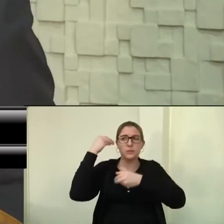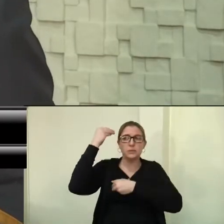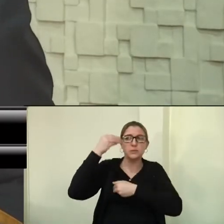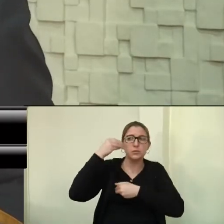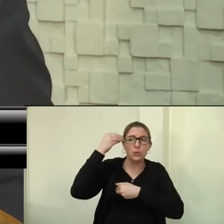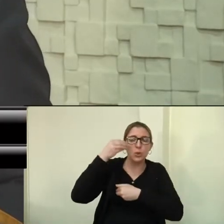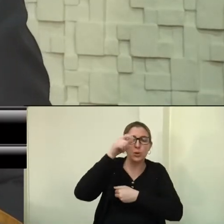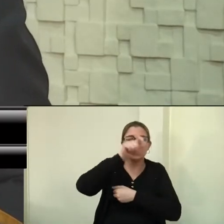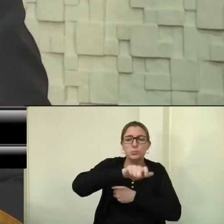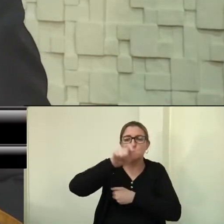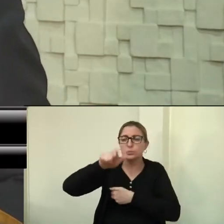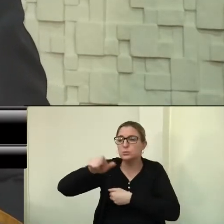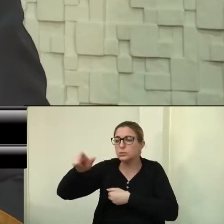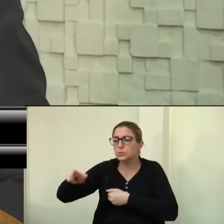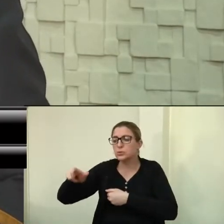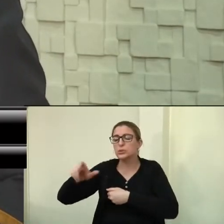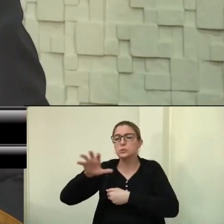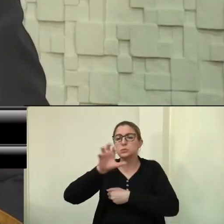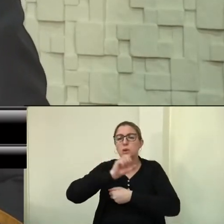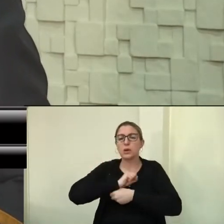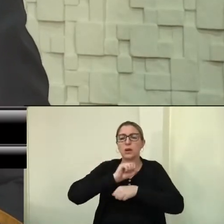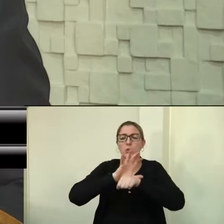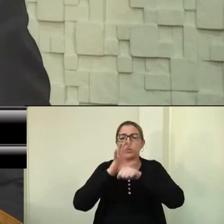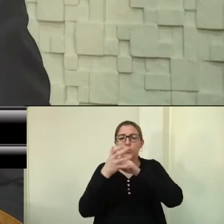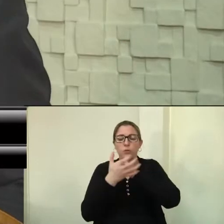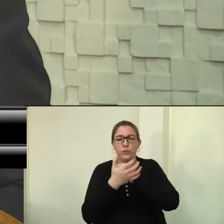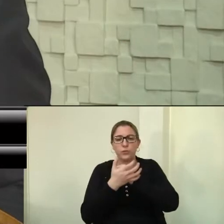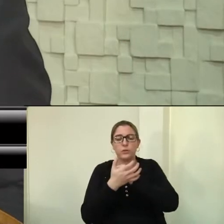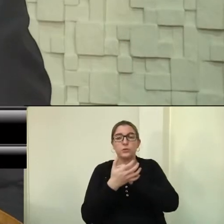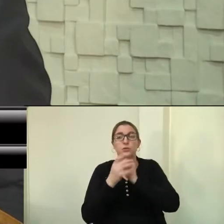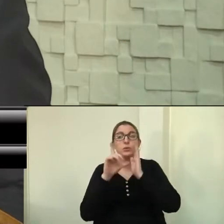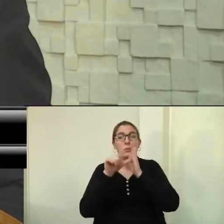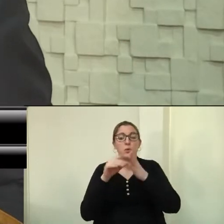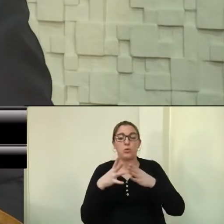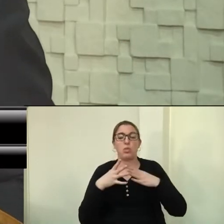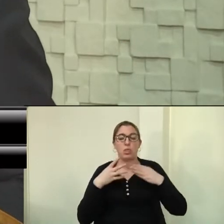que contraíram o vírus e acabaram se curando.